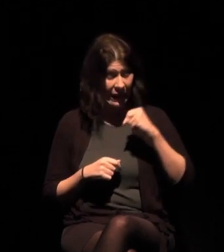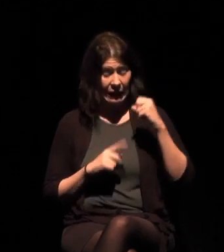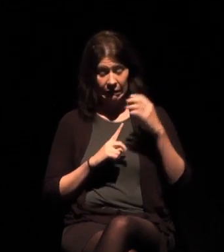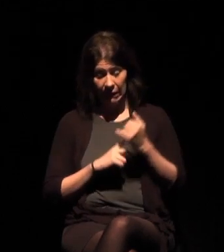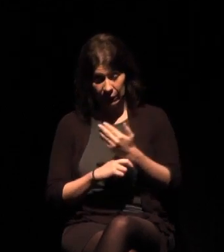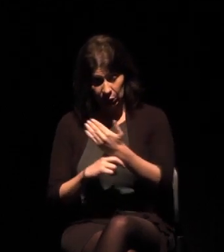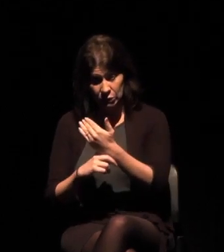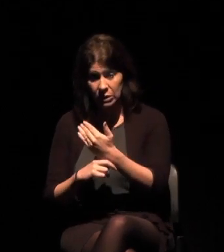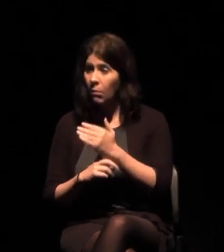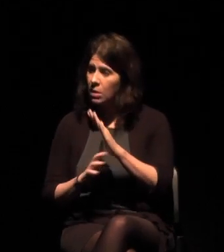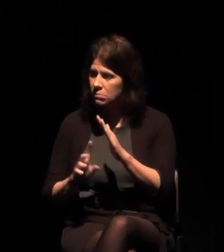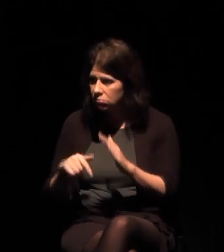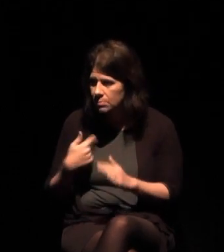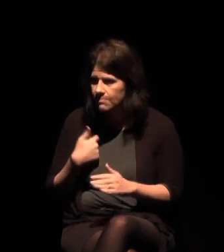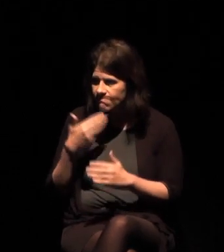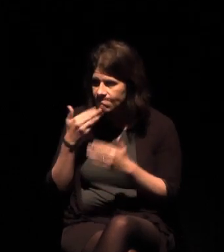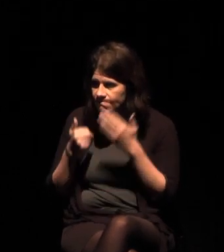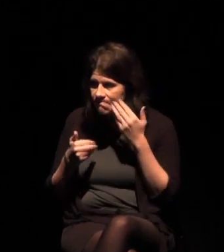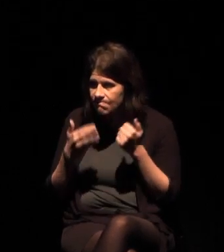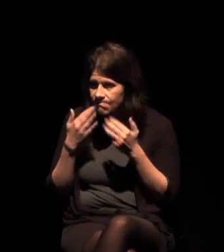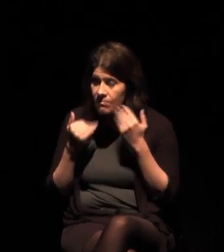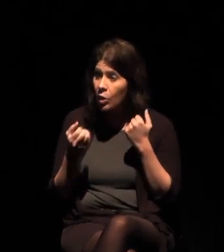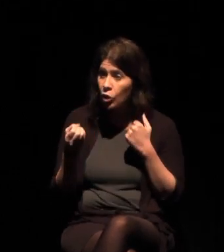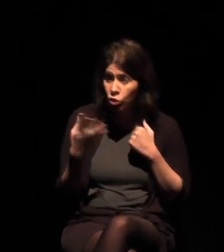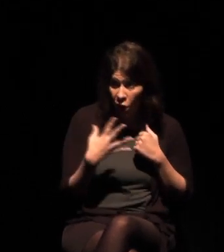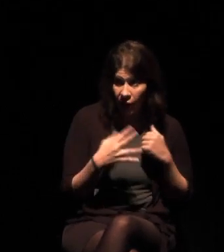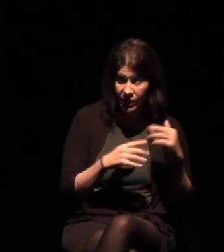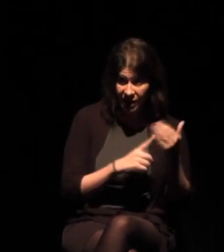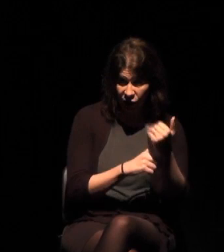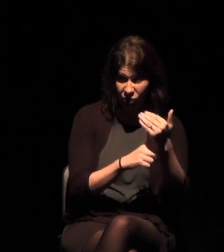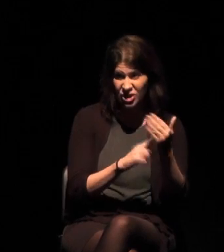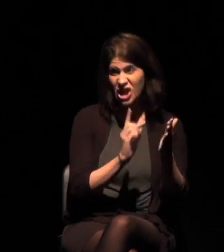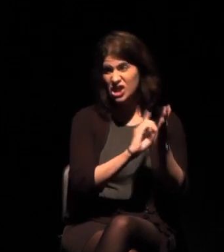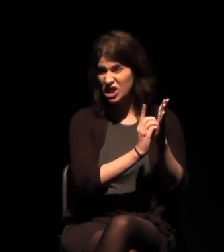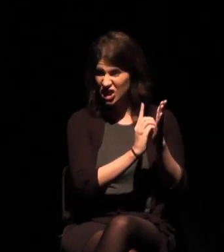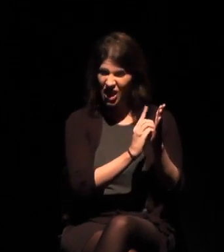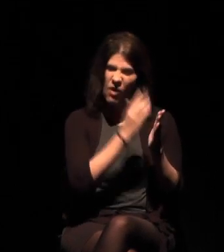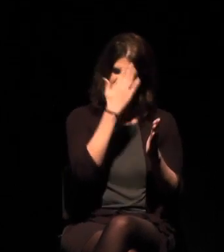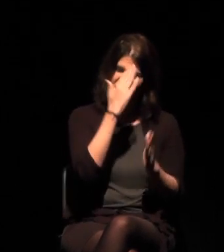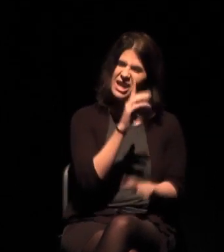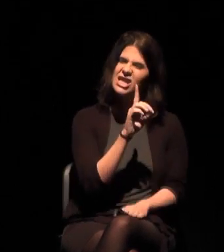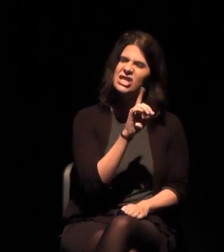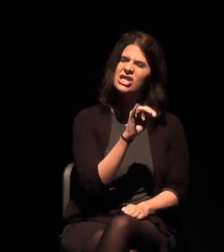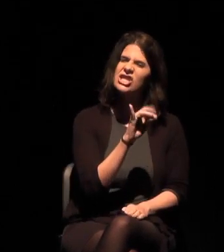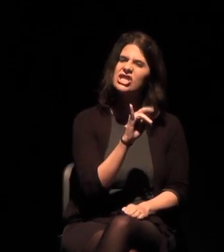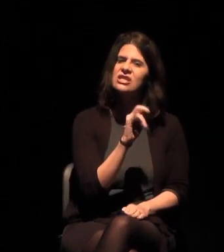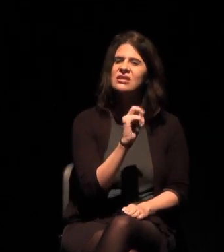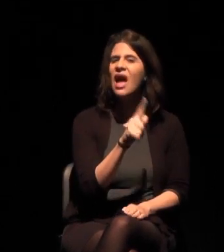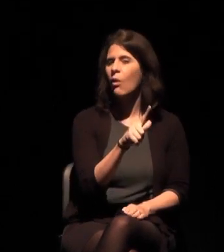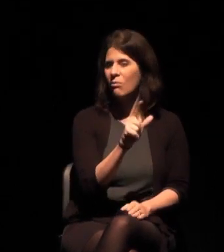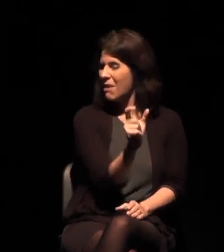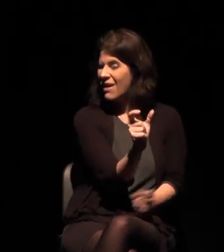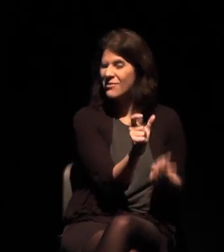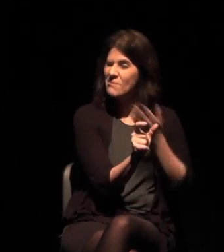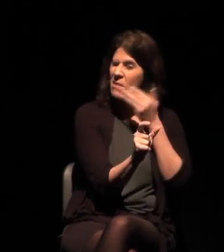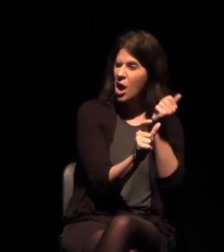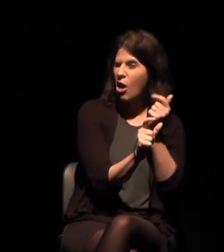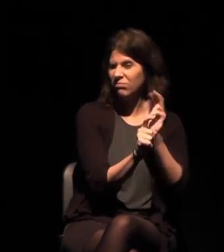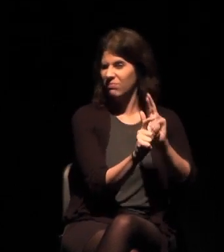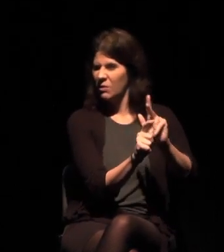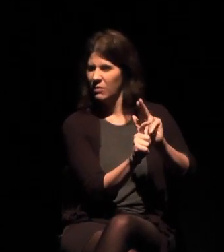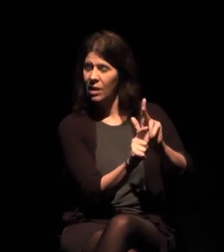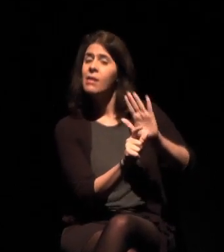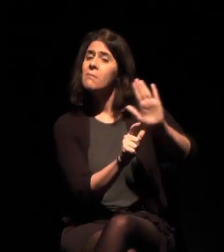novas eu vou chamar digitais que pode não ser muito correto efetivamente